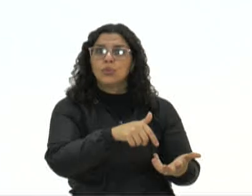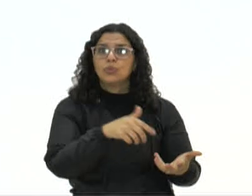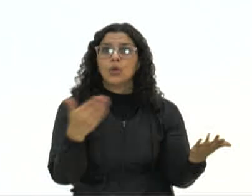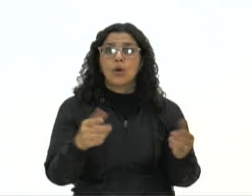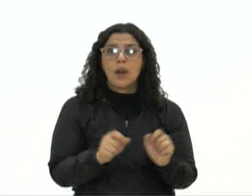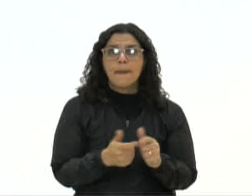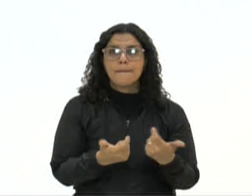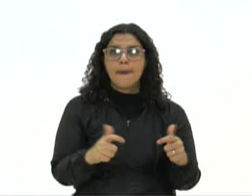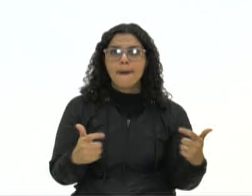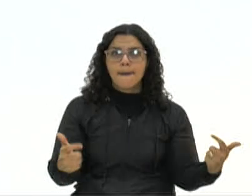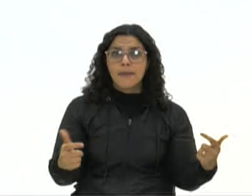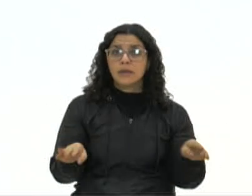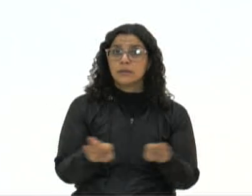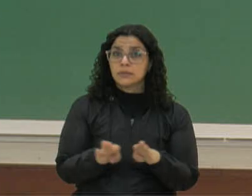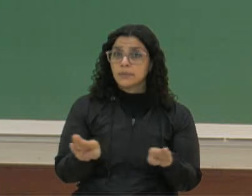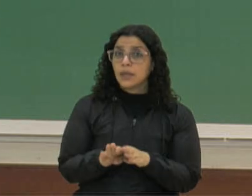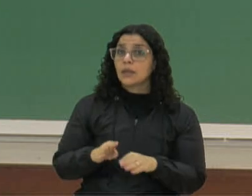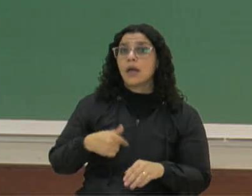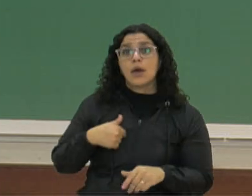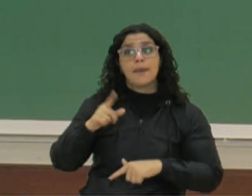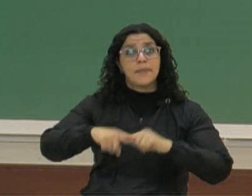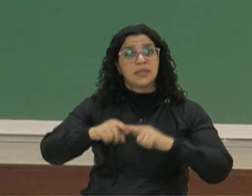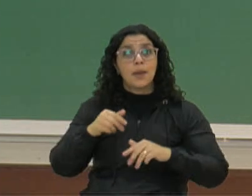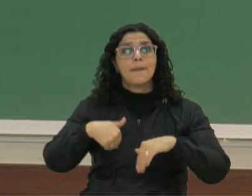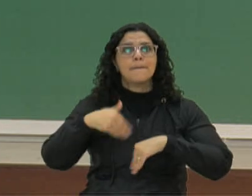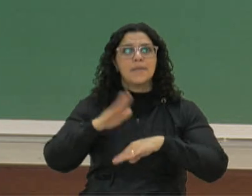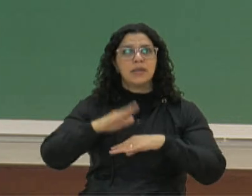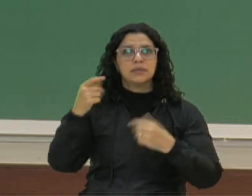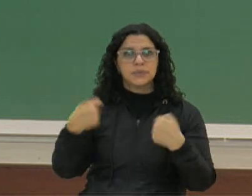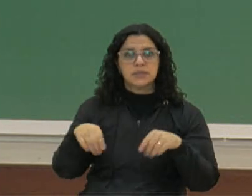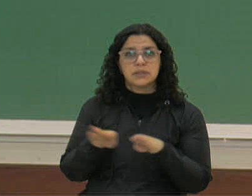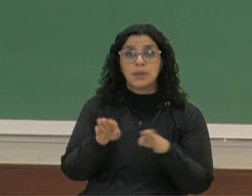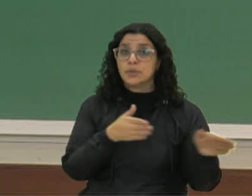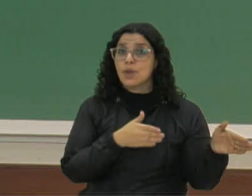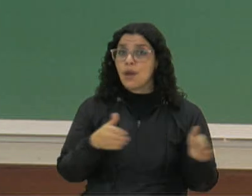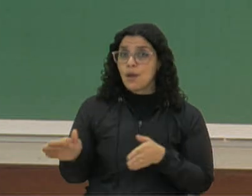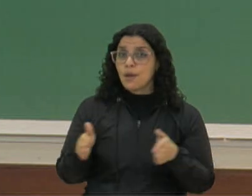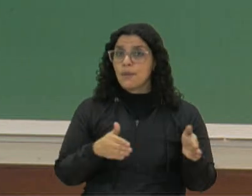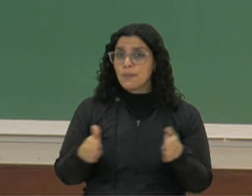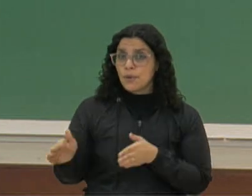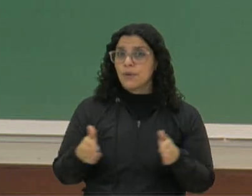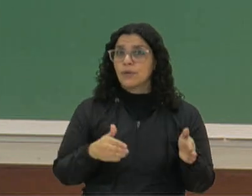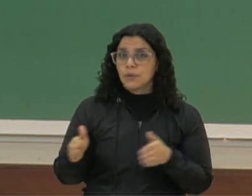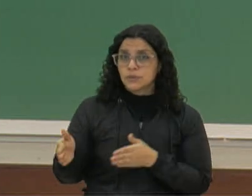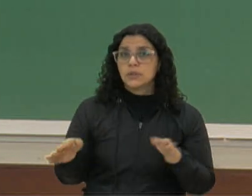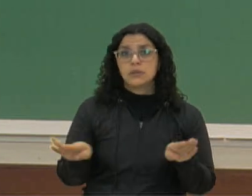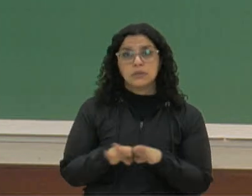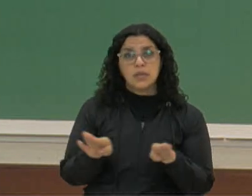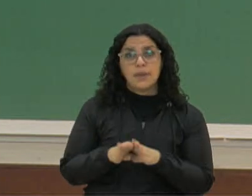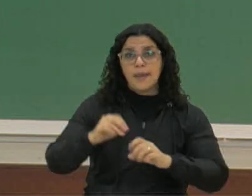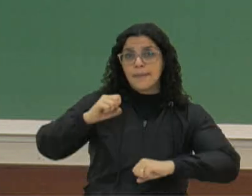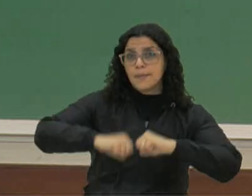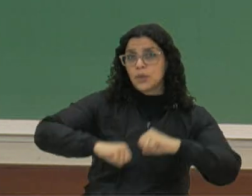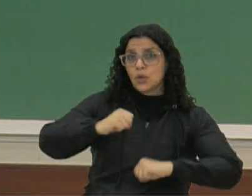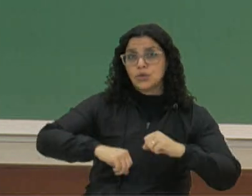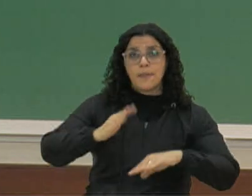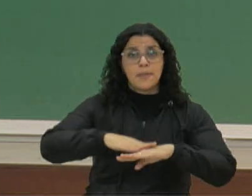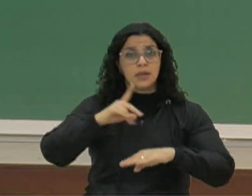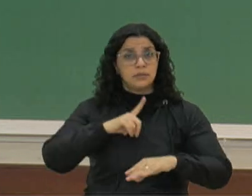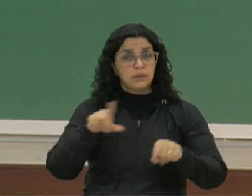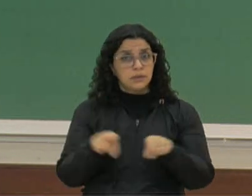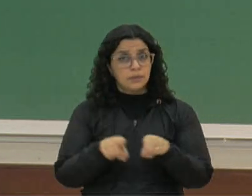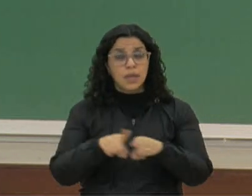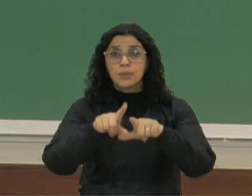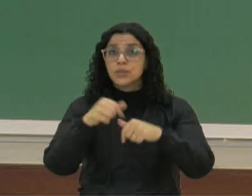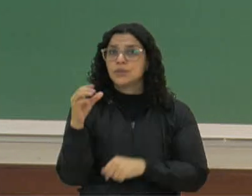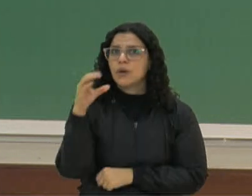franco crescimento e a demanda por produtos aumentando. A produção, com a introdução de novas máquinas, ela passa a ser